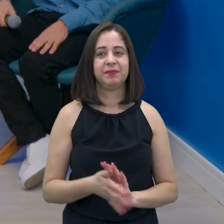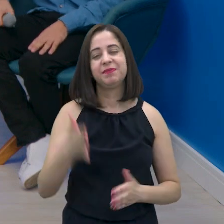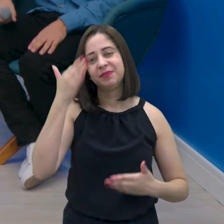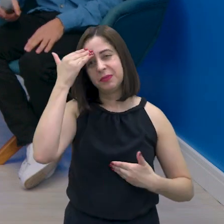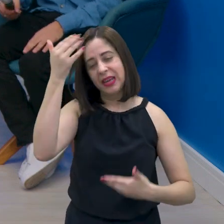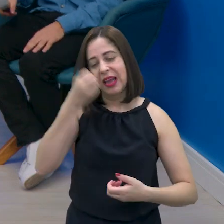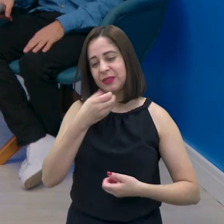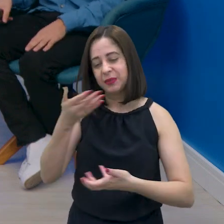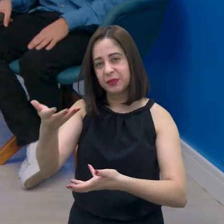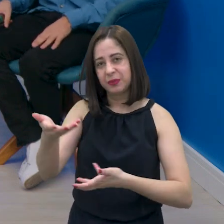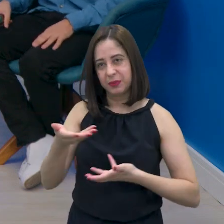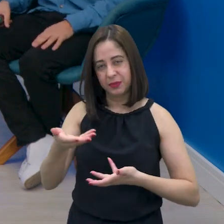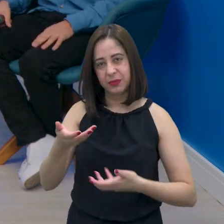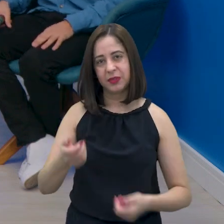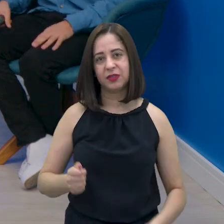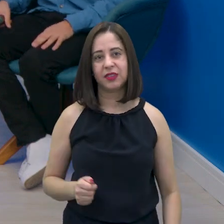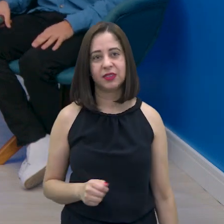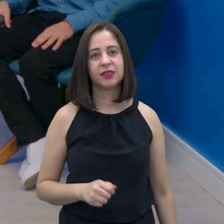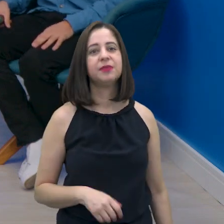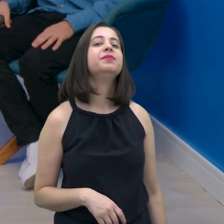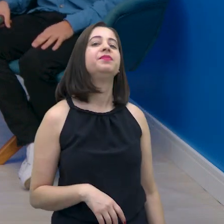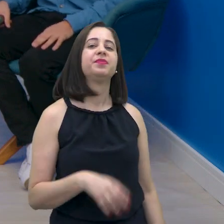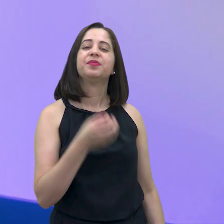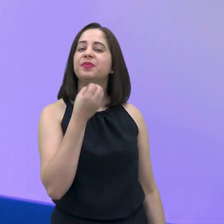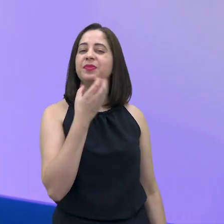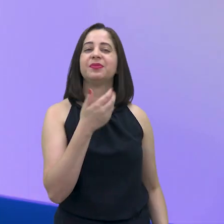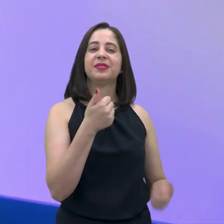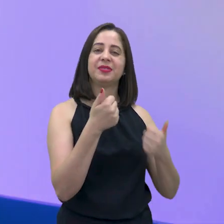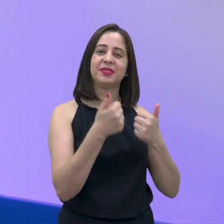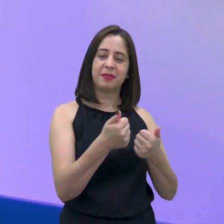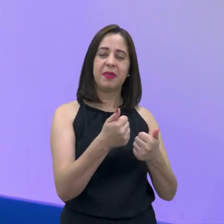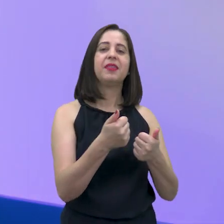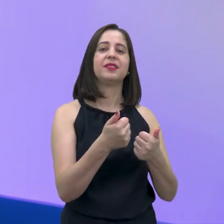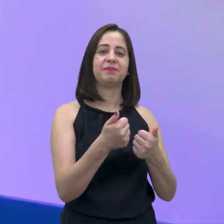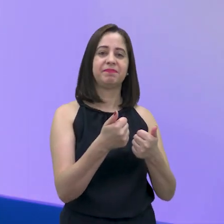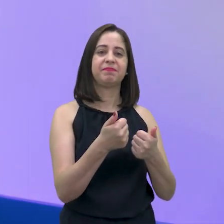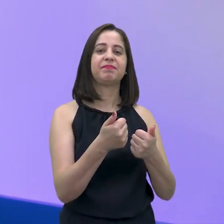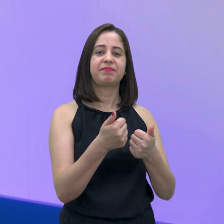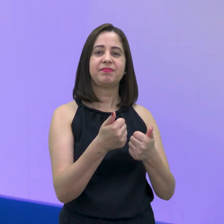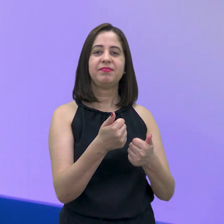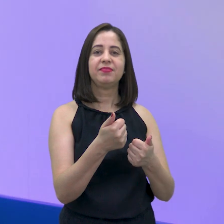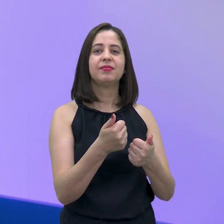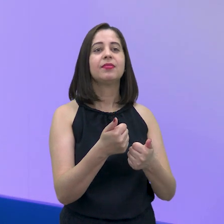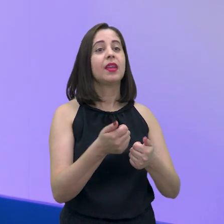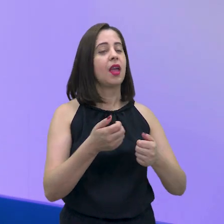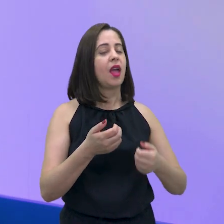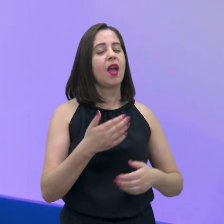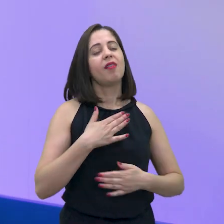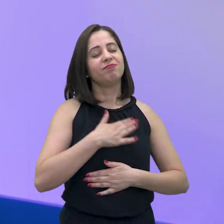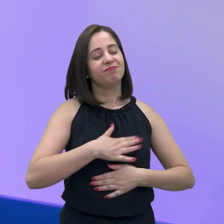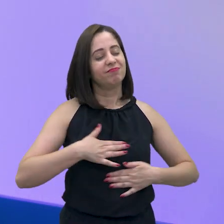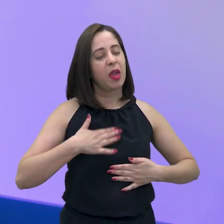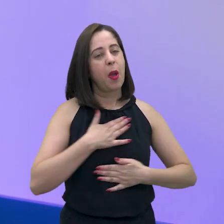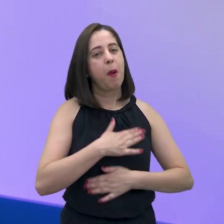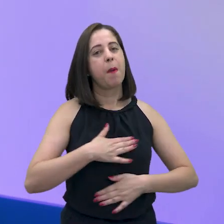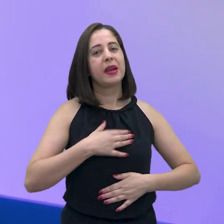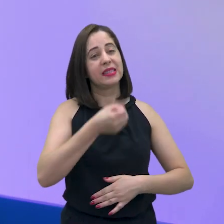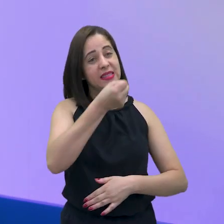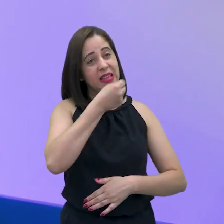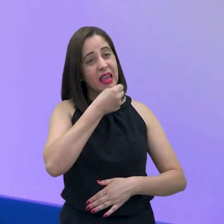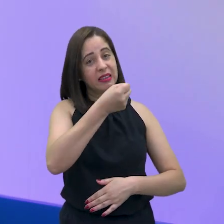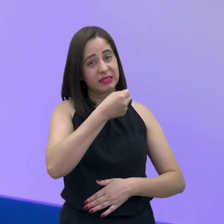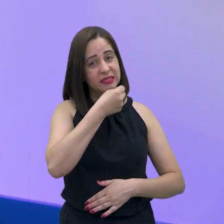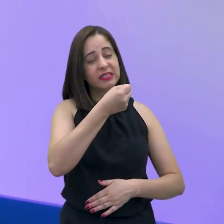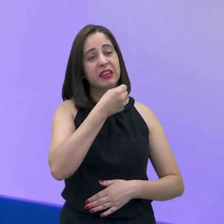mais uma vez, seja bem-vindo ao Cidadania em Pauta. Tudo bem, sempre uma alegria colaborar com esse programa, com esse canal legislativo que